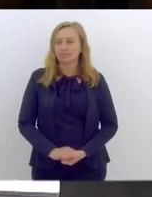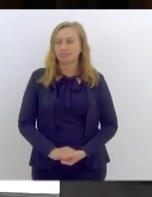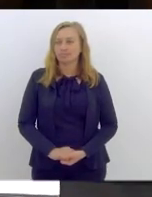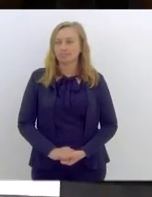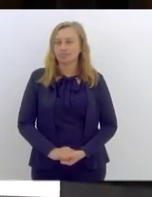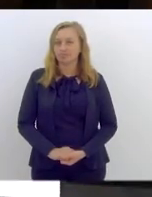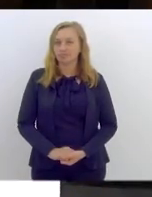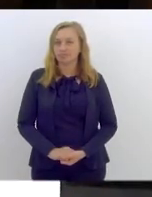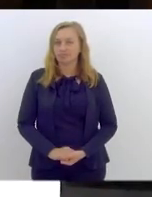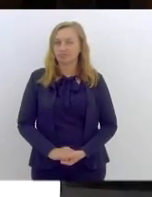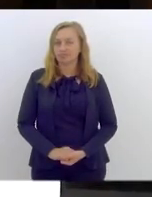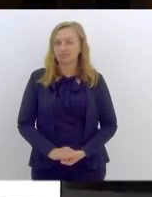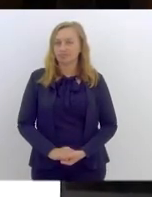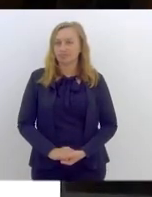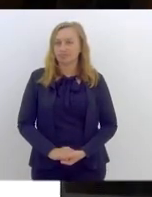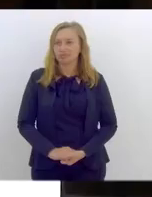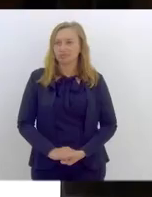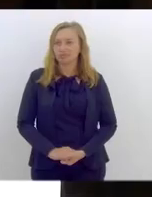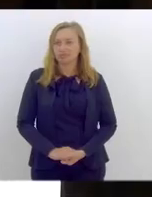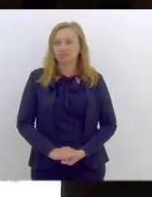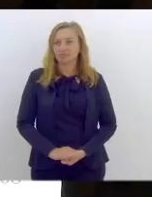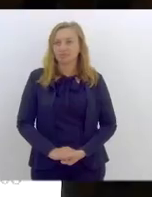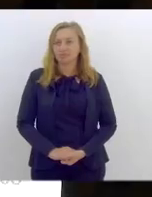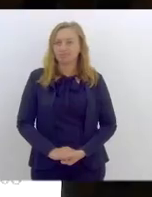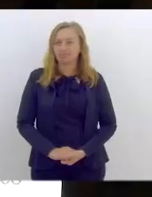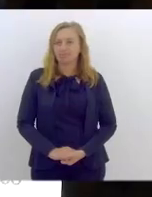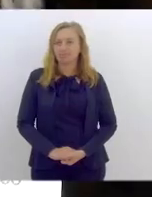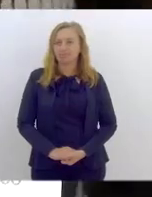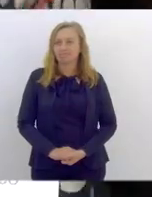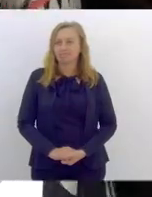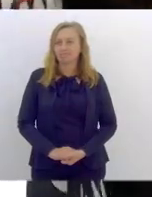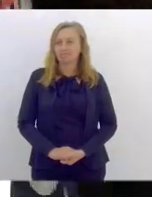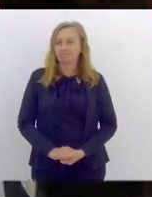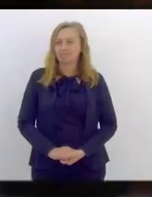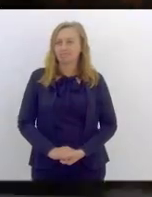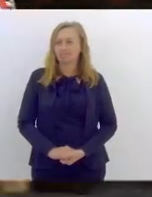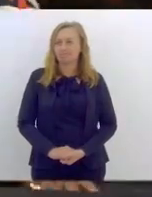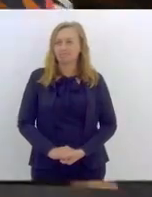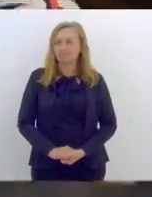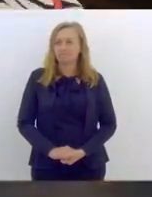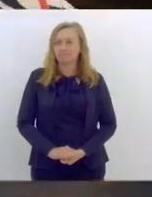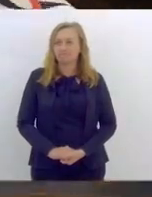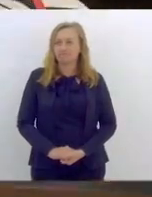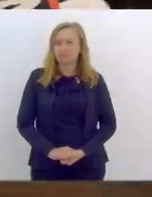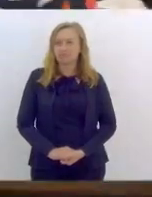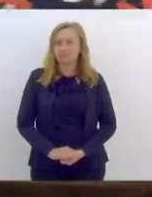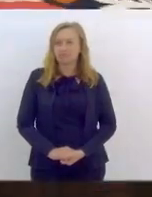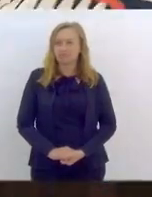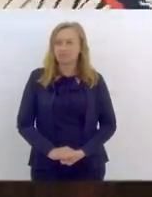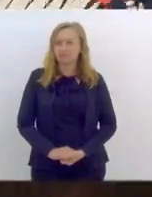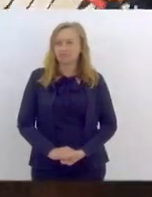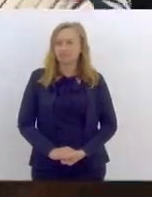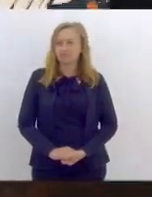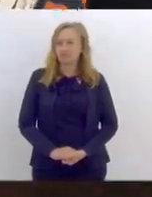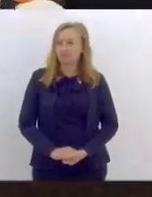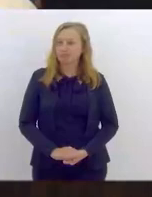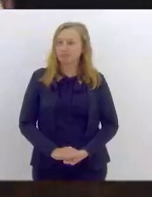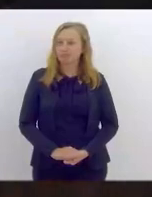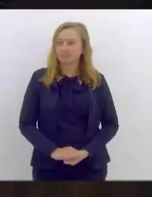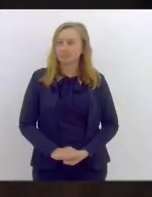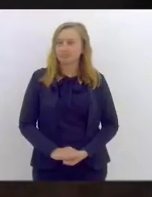Ero, ero. Aure, aure.